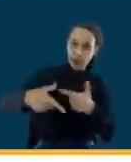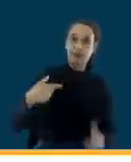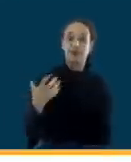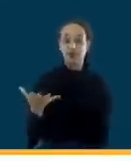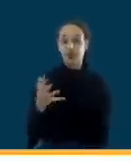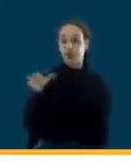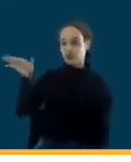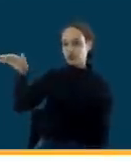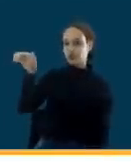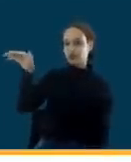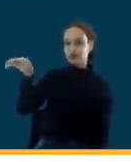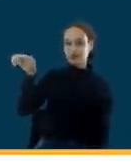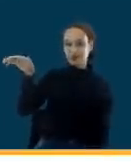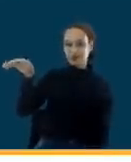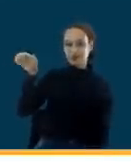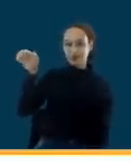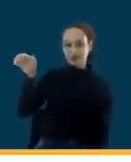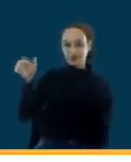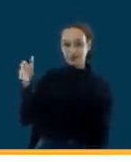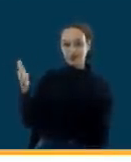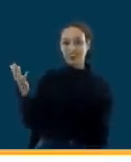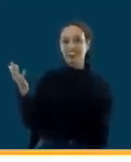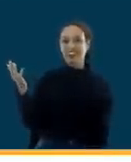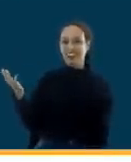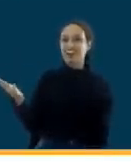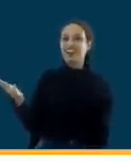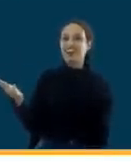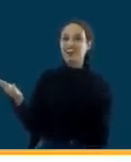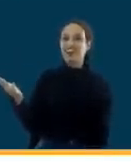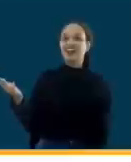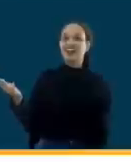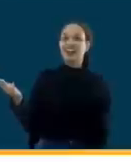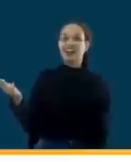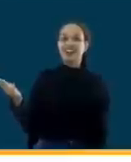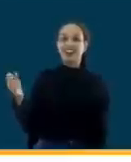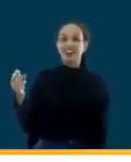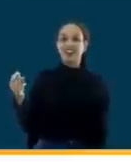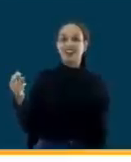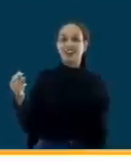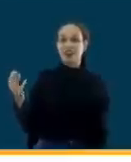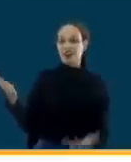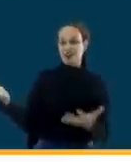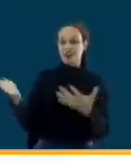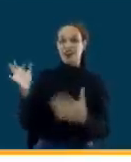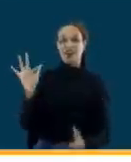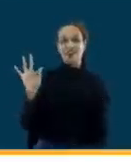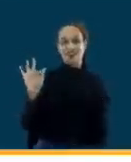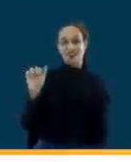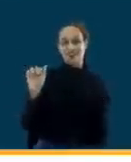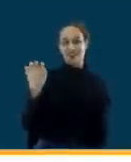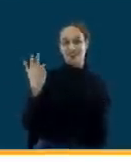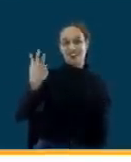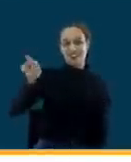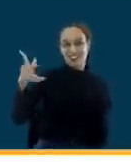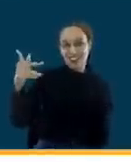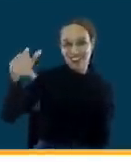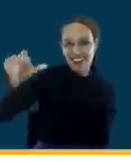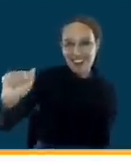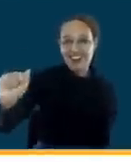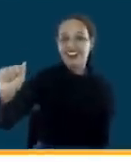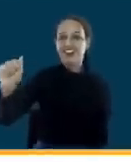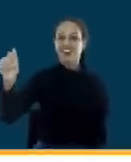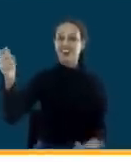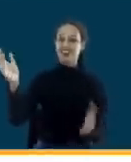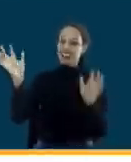a nossa despedida griot com a mestra Fatinha do Jongo, para encerrarmos